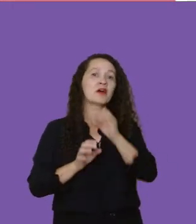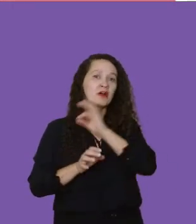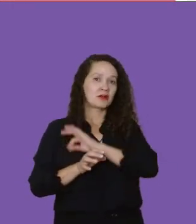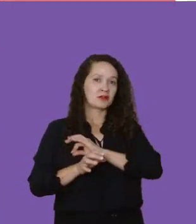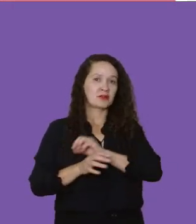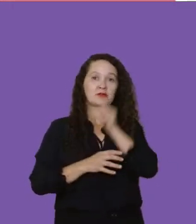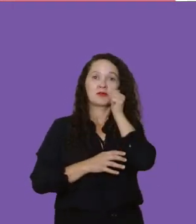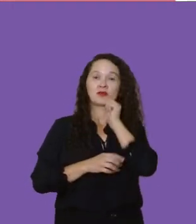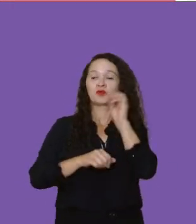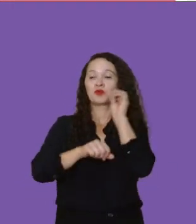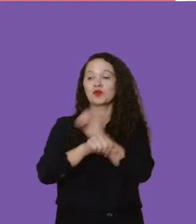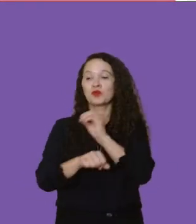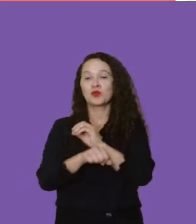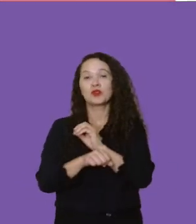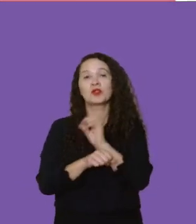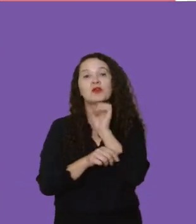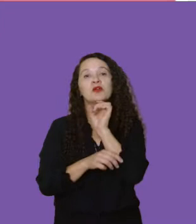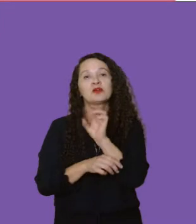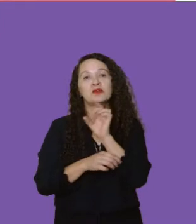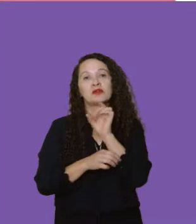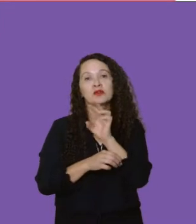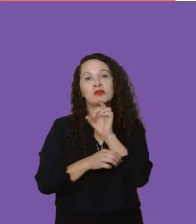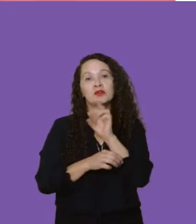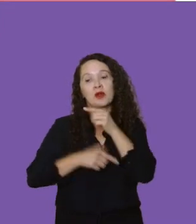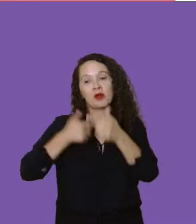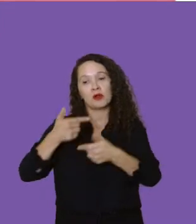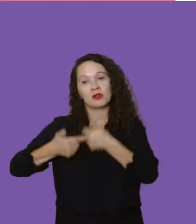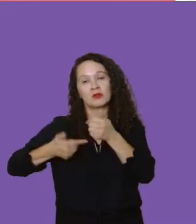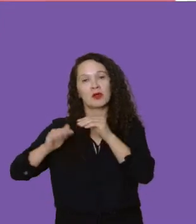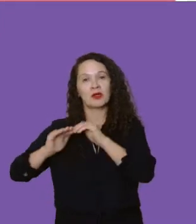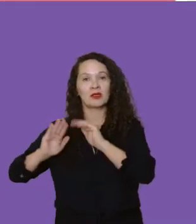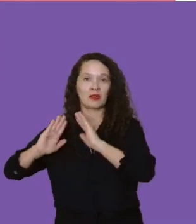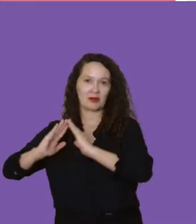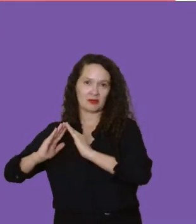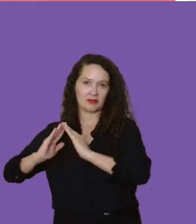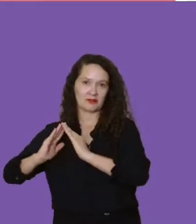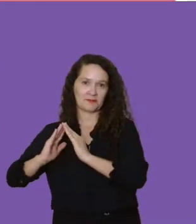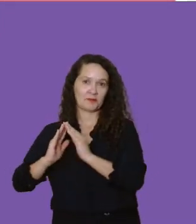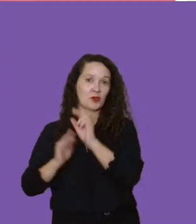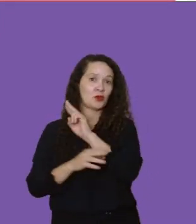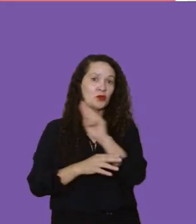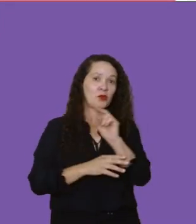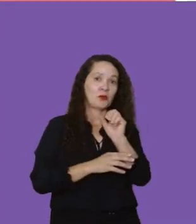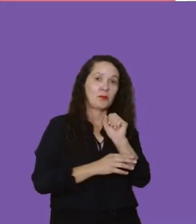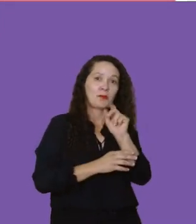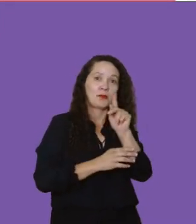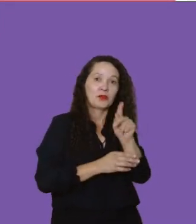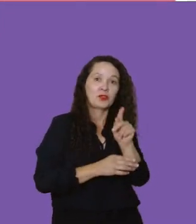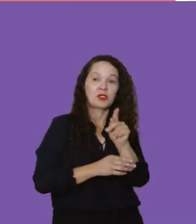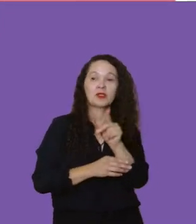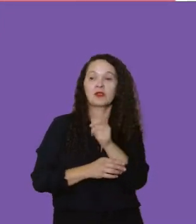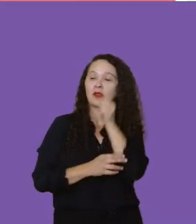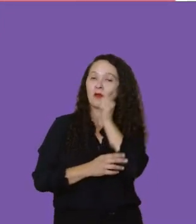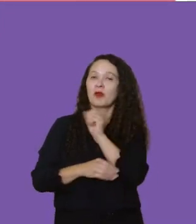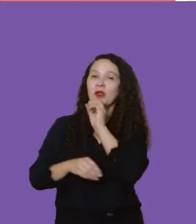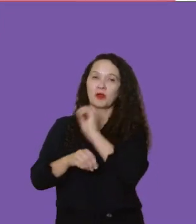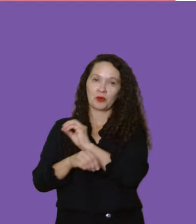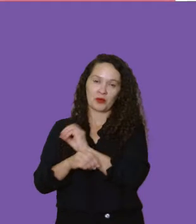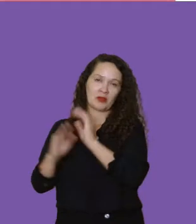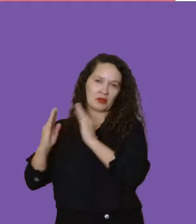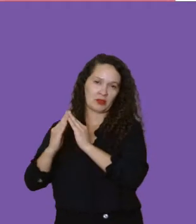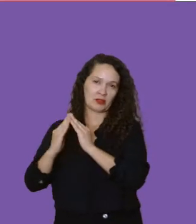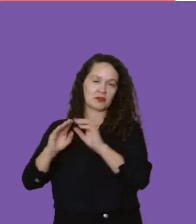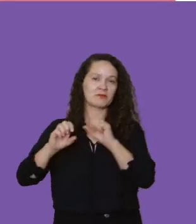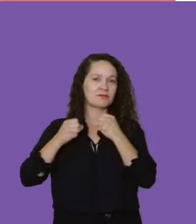mulheres que se dedicam exclusivamente ao trabalho doméstico, é a chamada aposentadoria da dona de casa. Para isso, essas mulheres